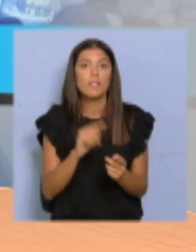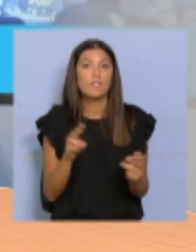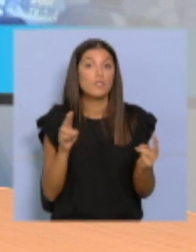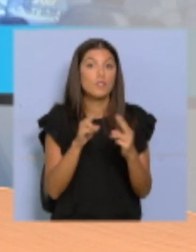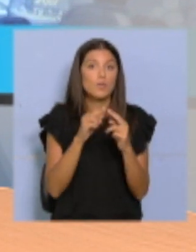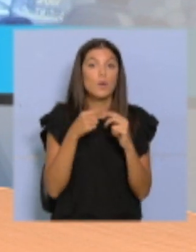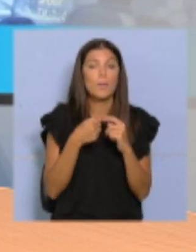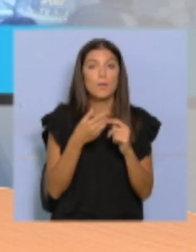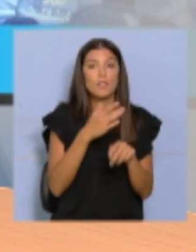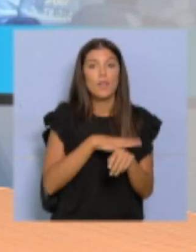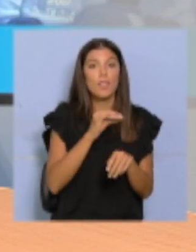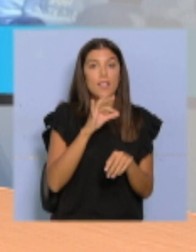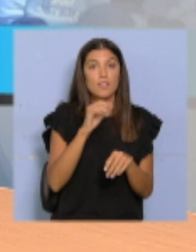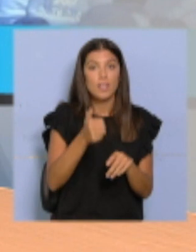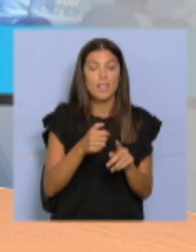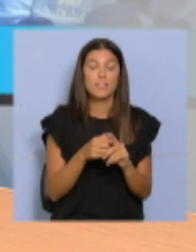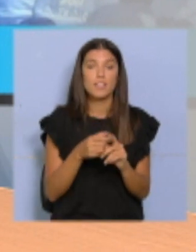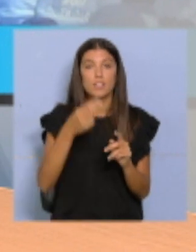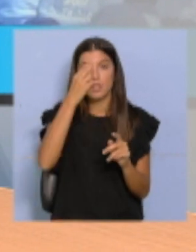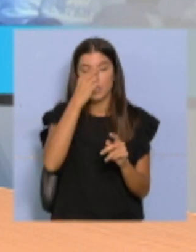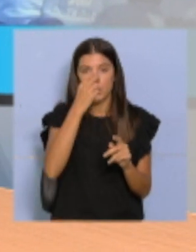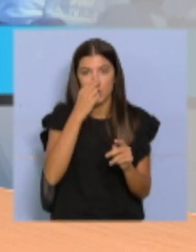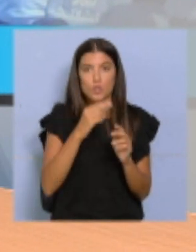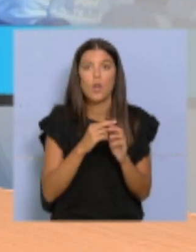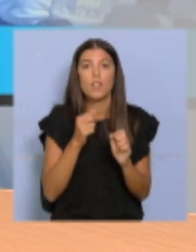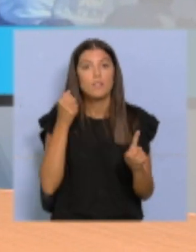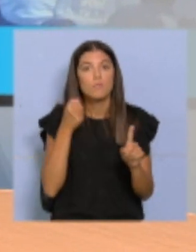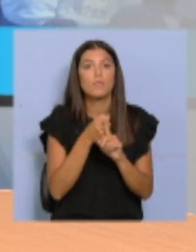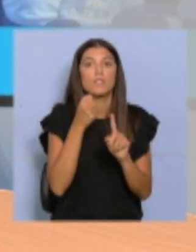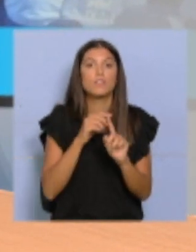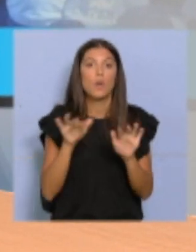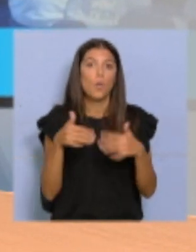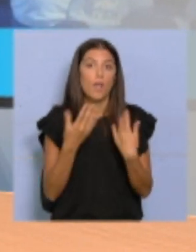pelas 22h45 com histórias de quem é missionário numa